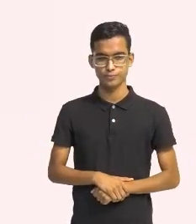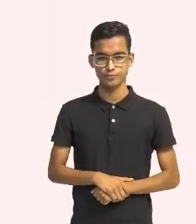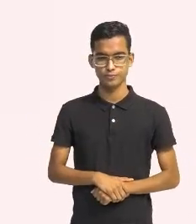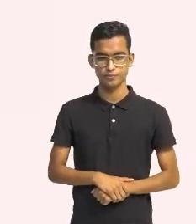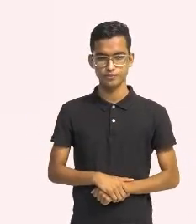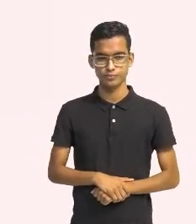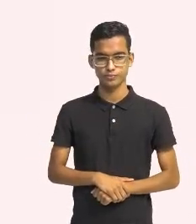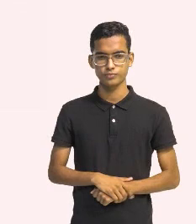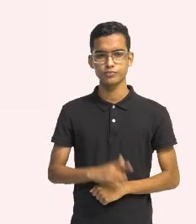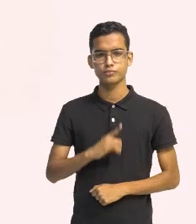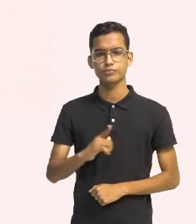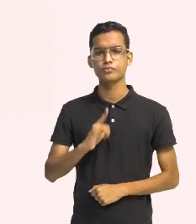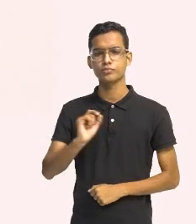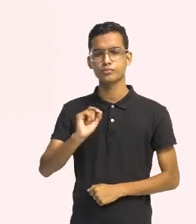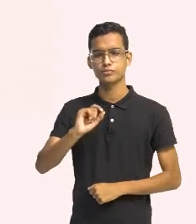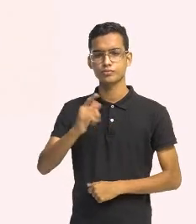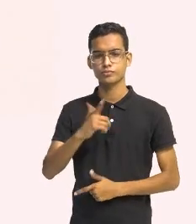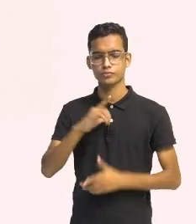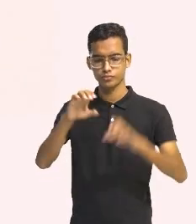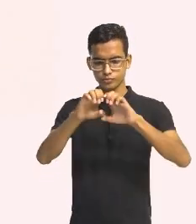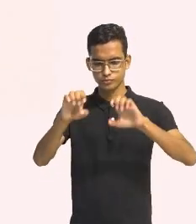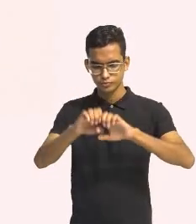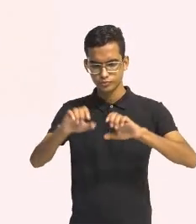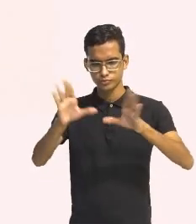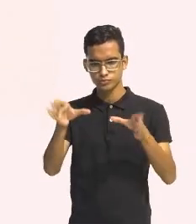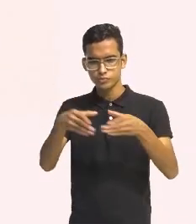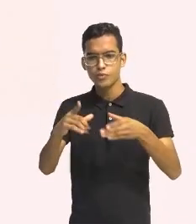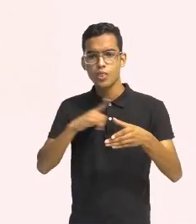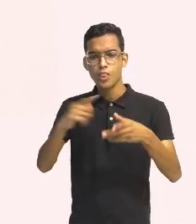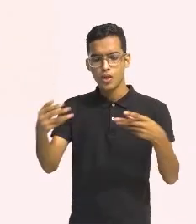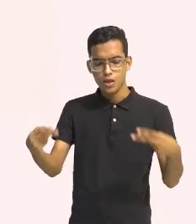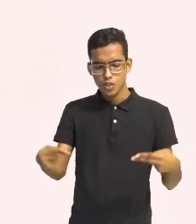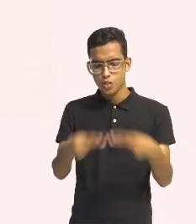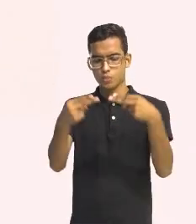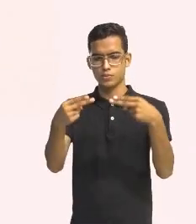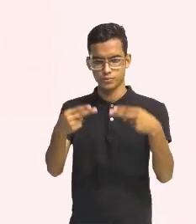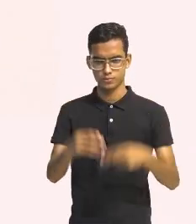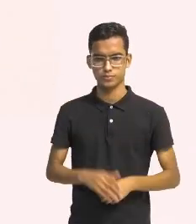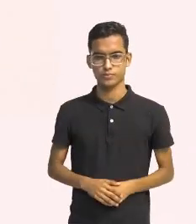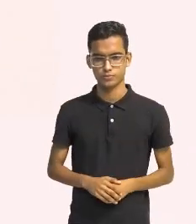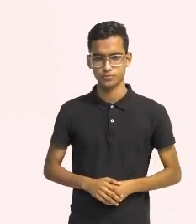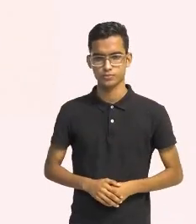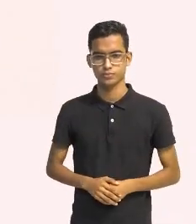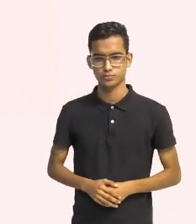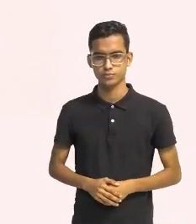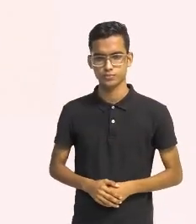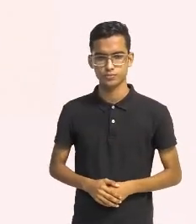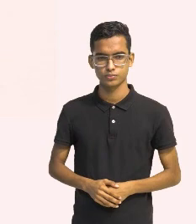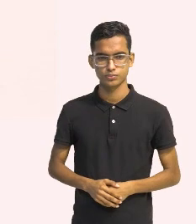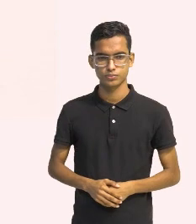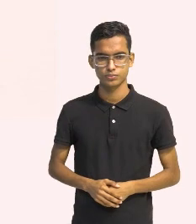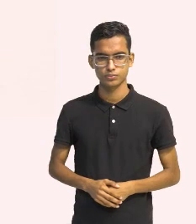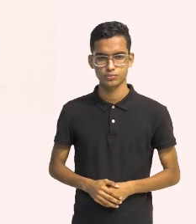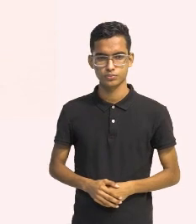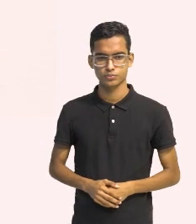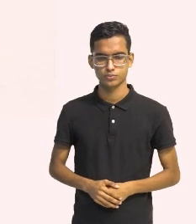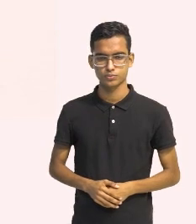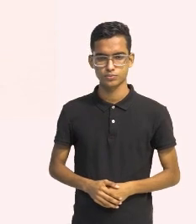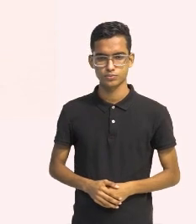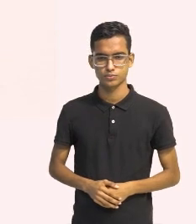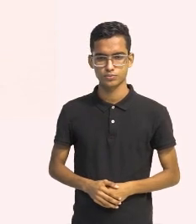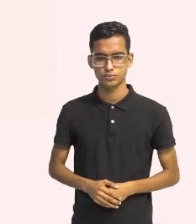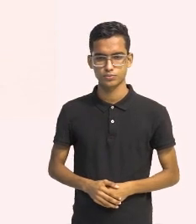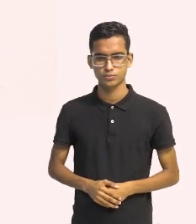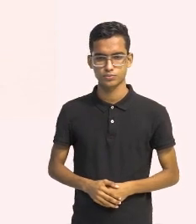com a dupla ligação, né, que eu havia reforçado com vocês durante a aula. Olha só. Para o composto, né, e tá